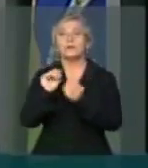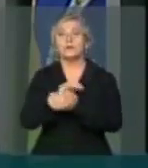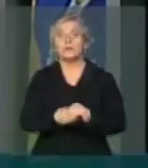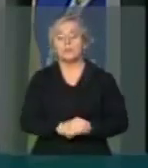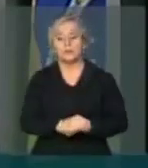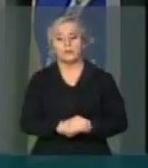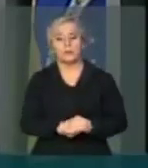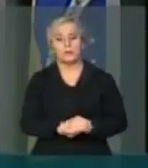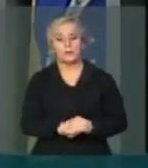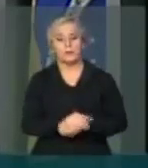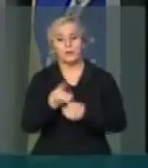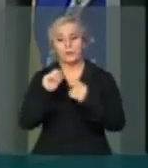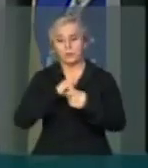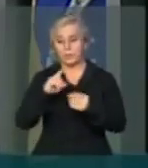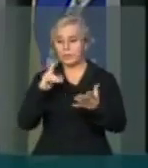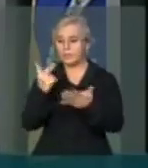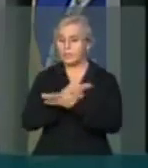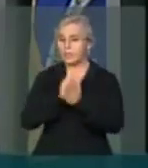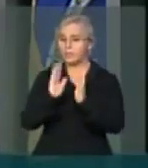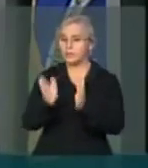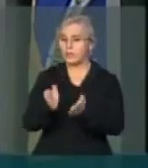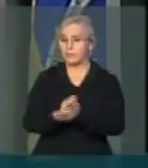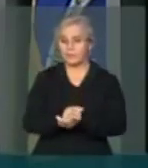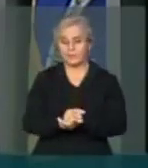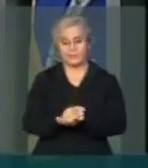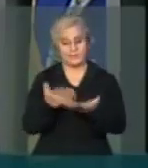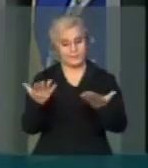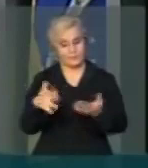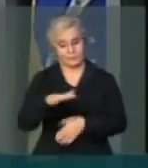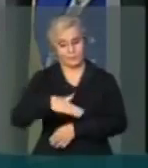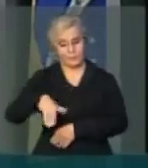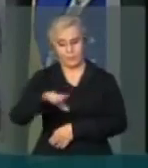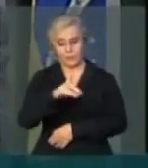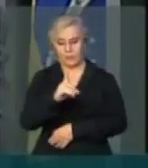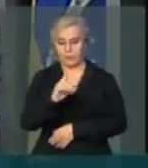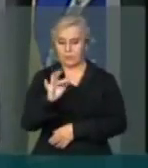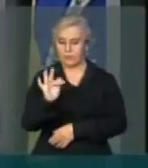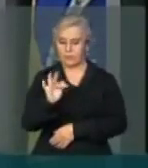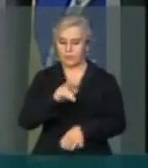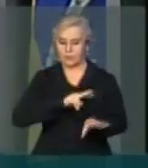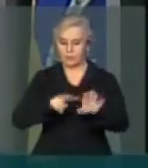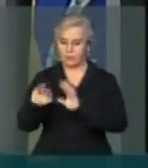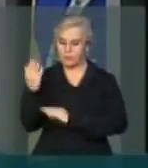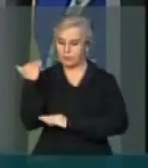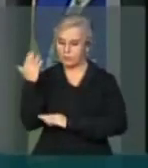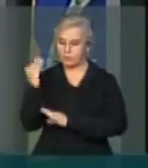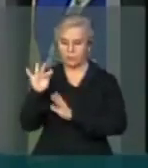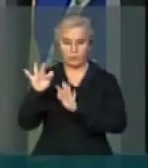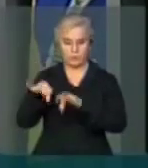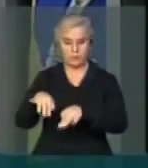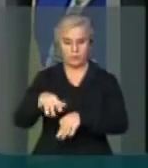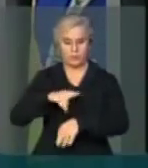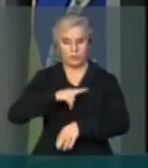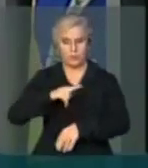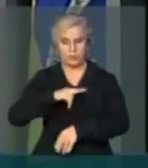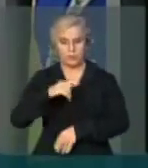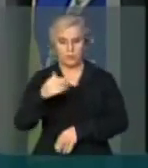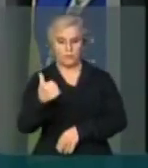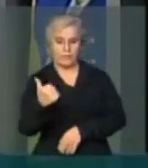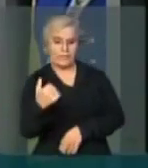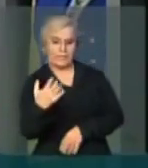isso tem ocasionado? O Distrito Federal, final de semana passado, teve